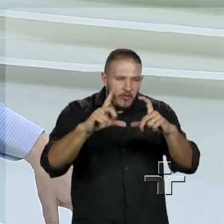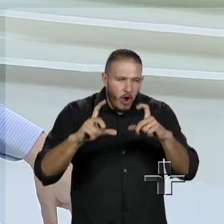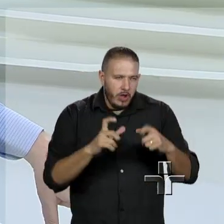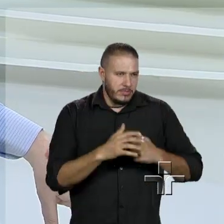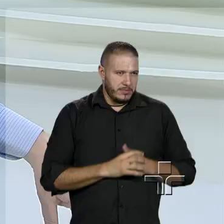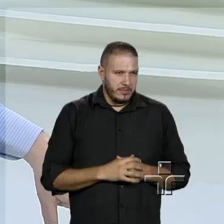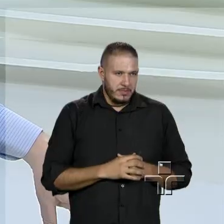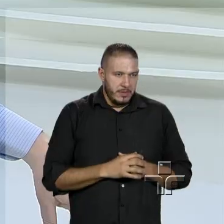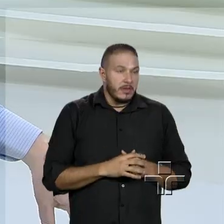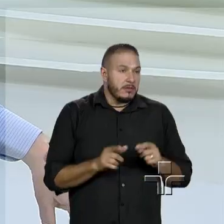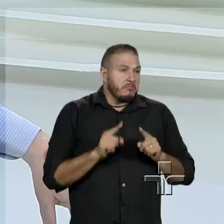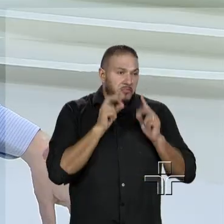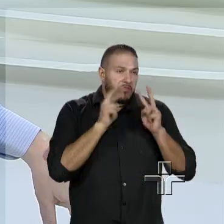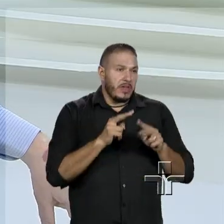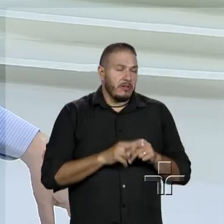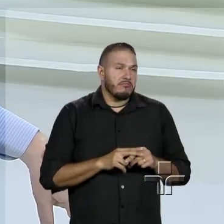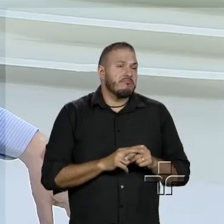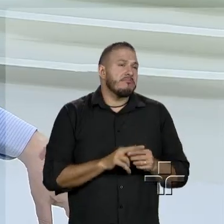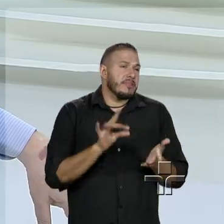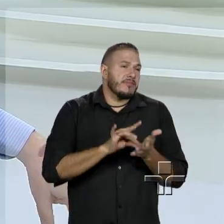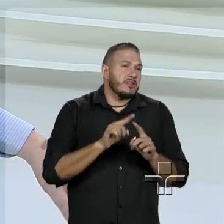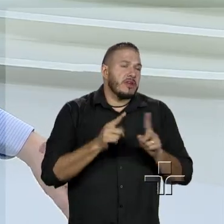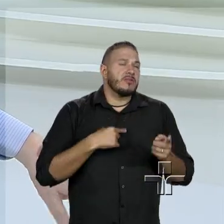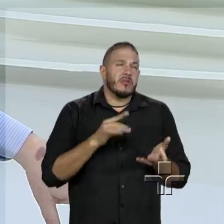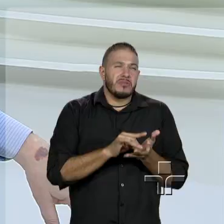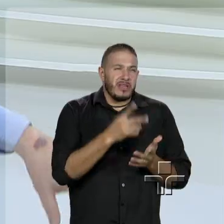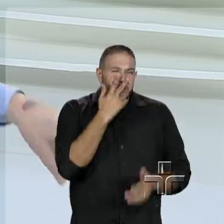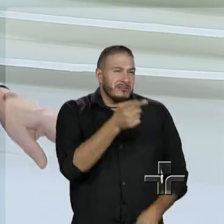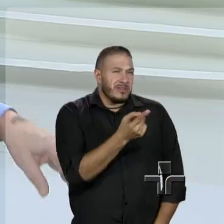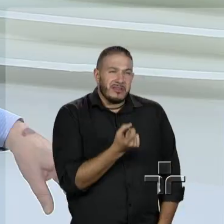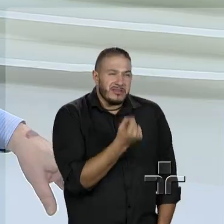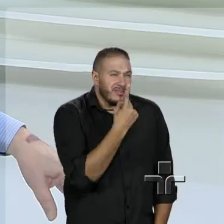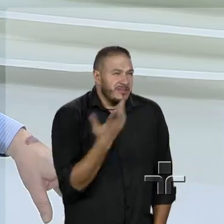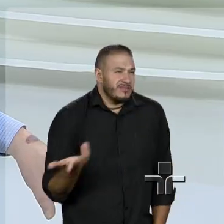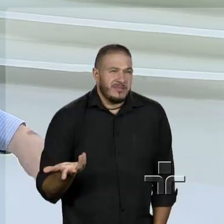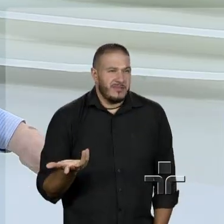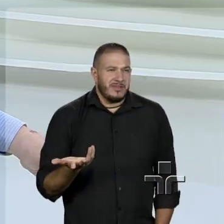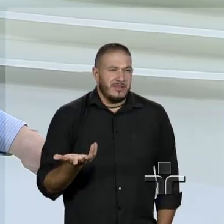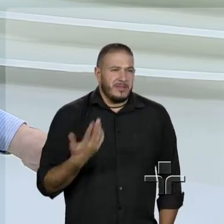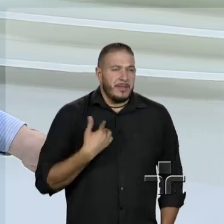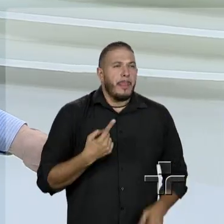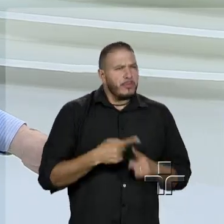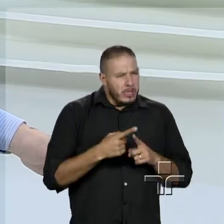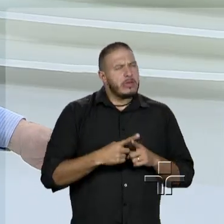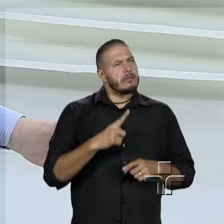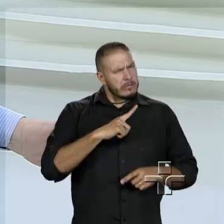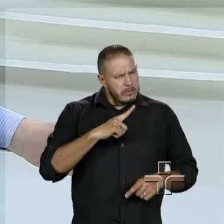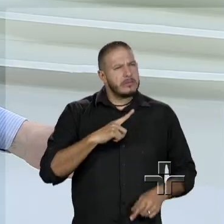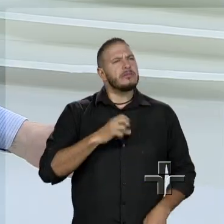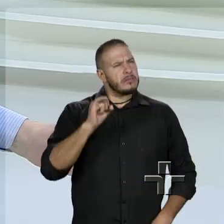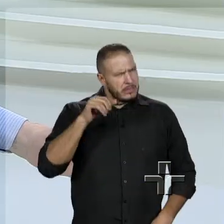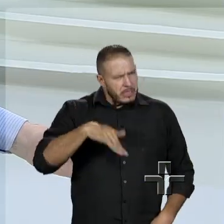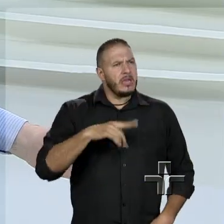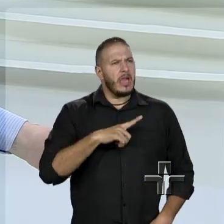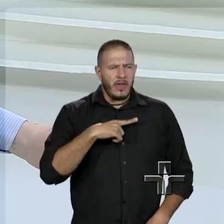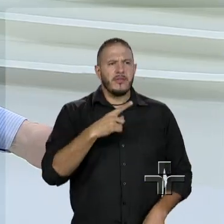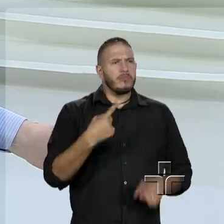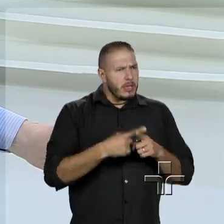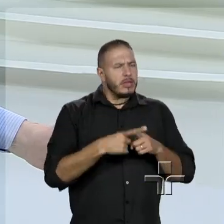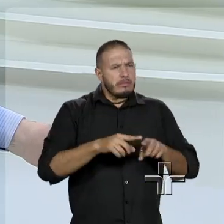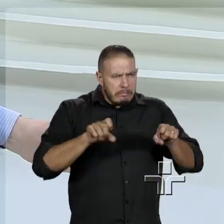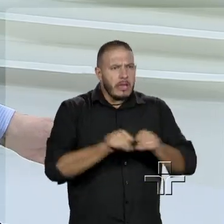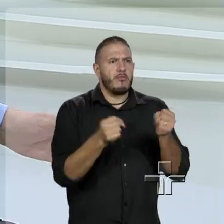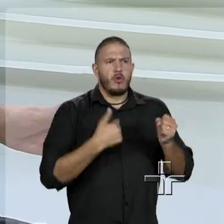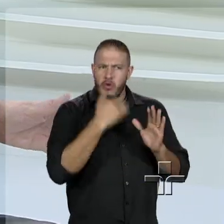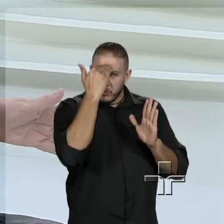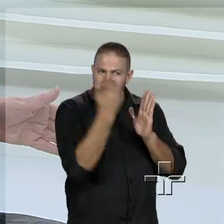que o que acontece é que é uma coisa ridícula. Porque houve sim, porque se quebrou